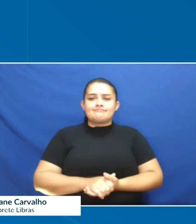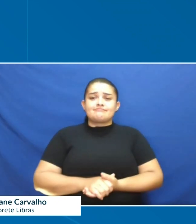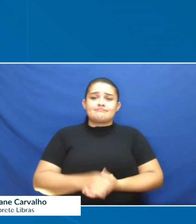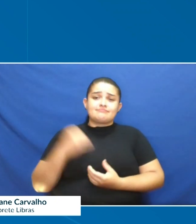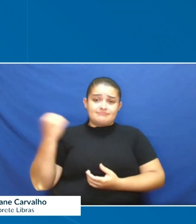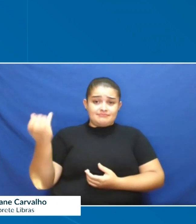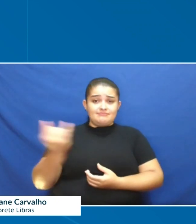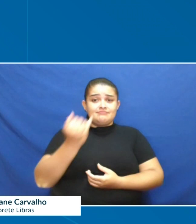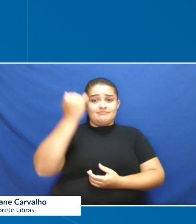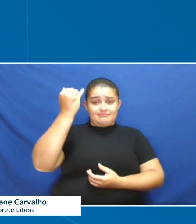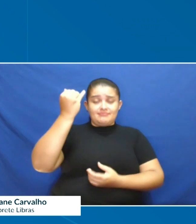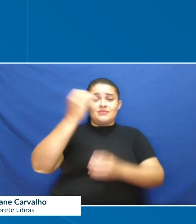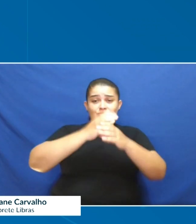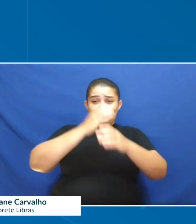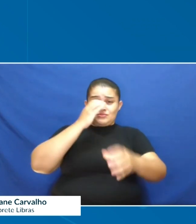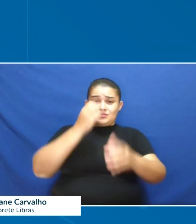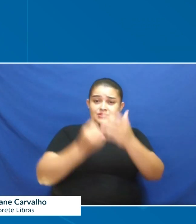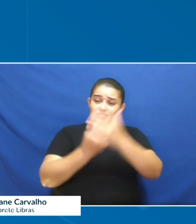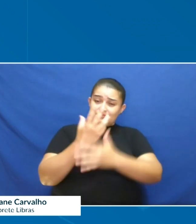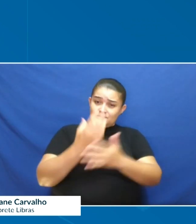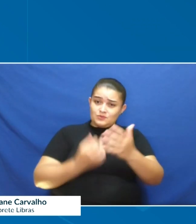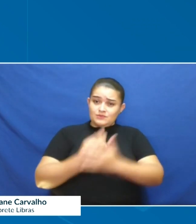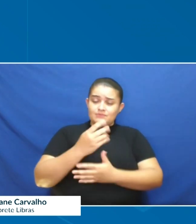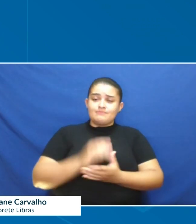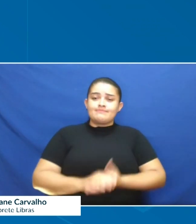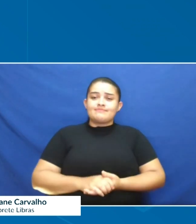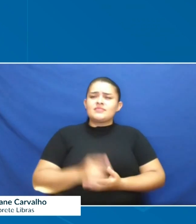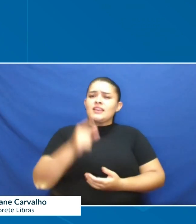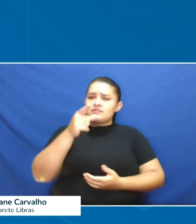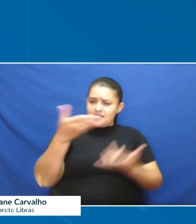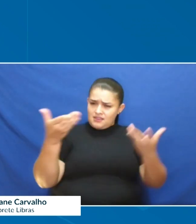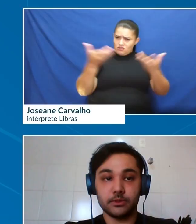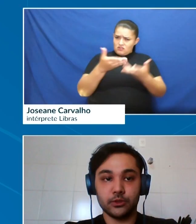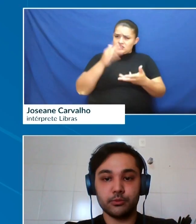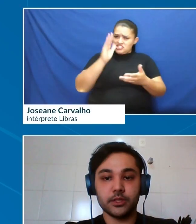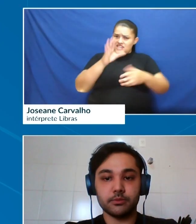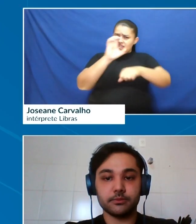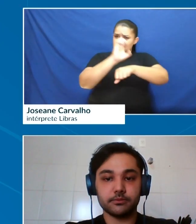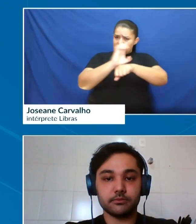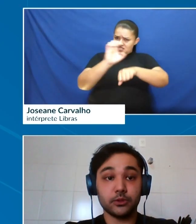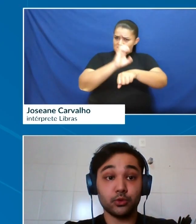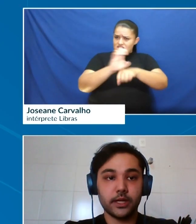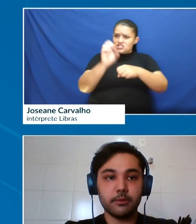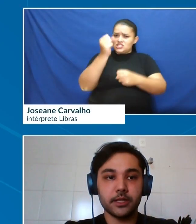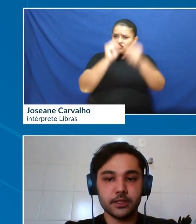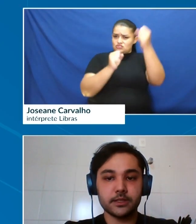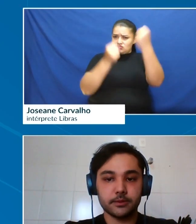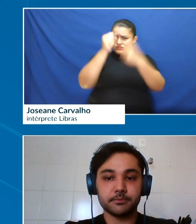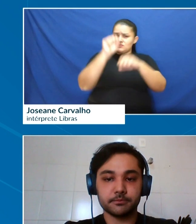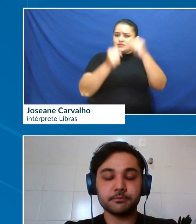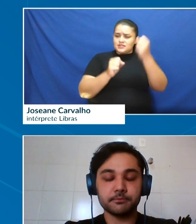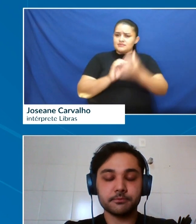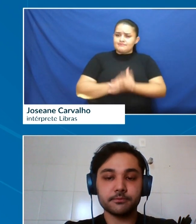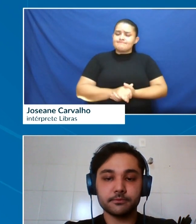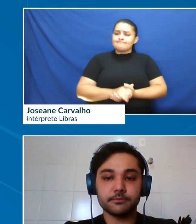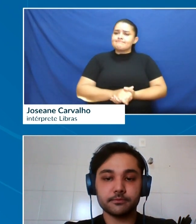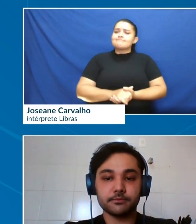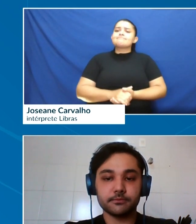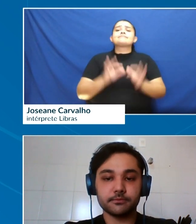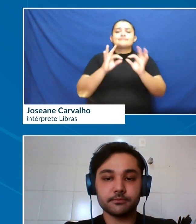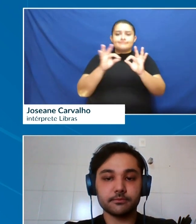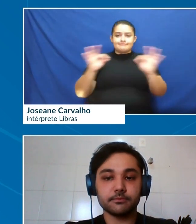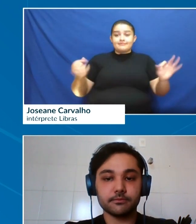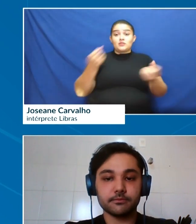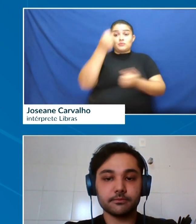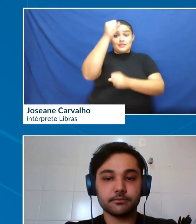de produção. Você está estagiando, né, em uma indústria. Indústria alimentícia. Uma indústria alimentícia. Como